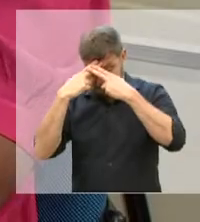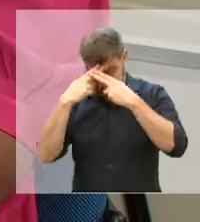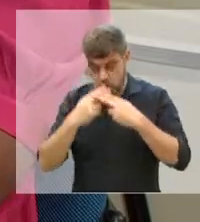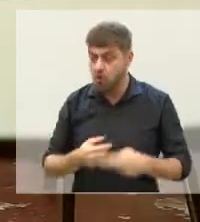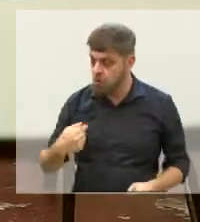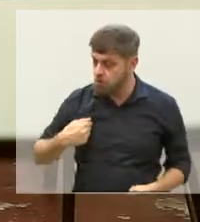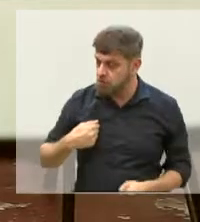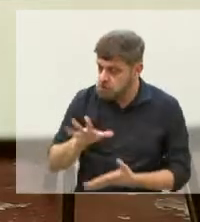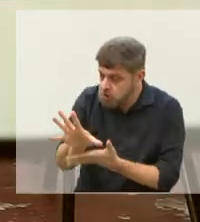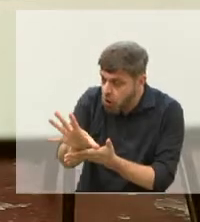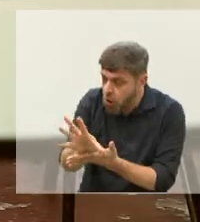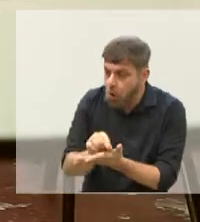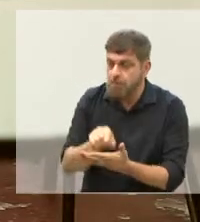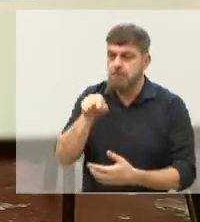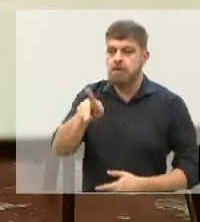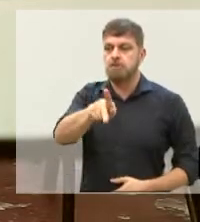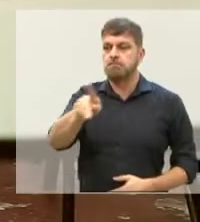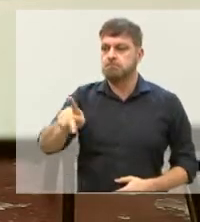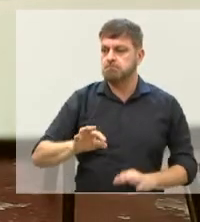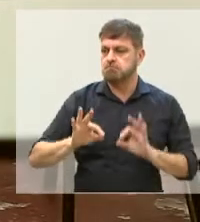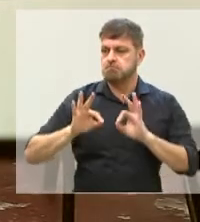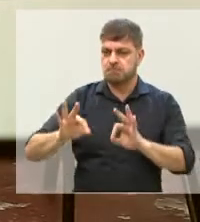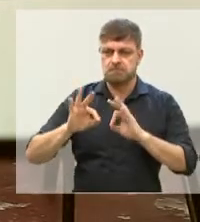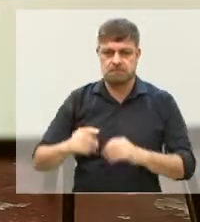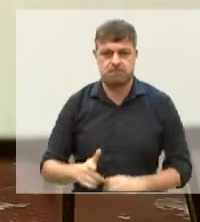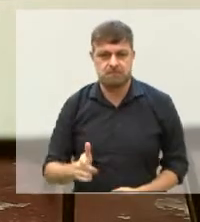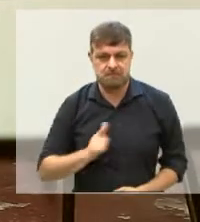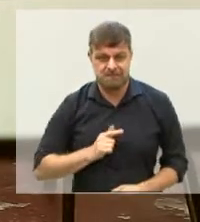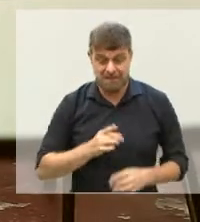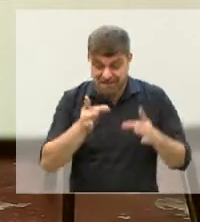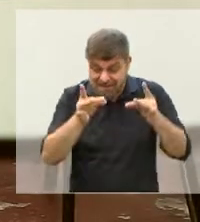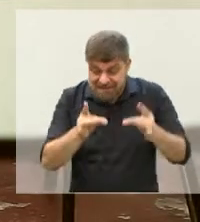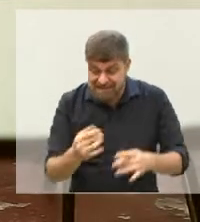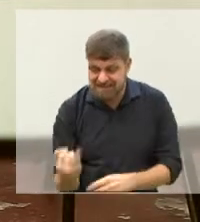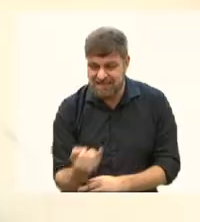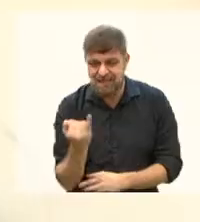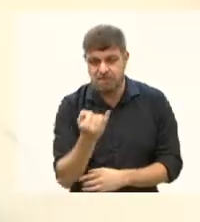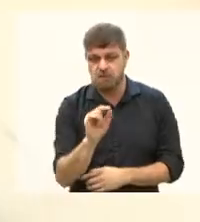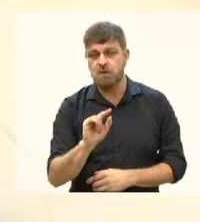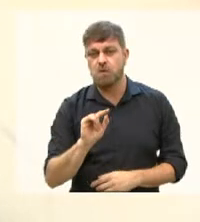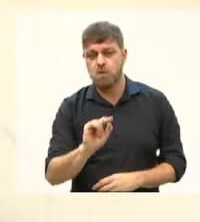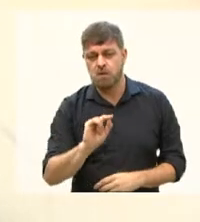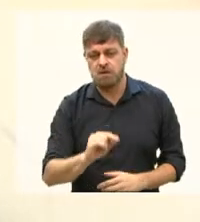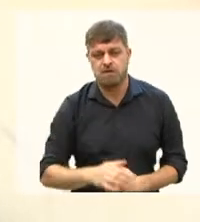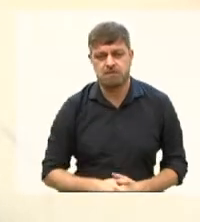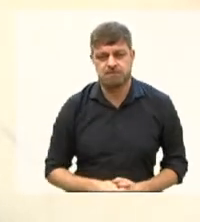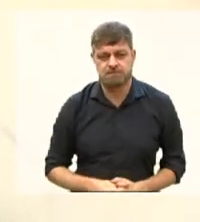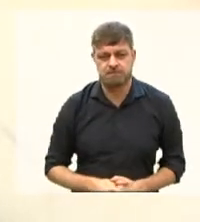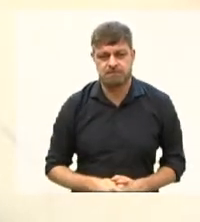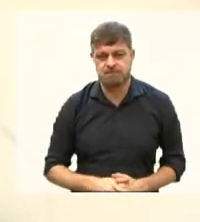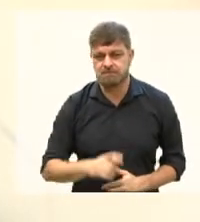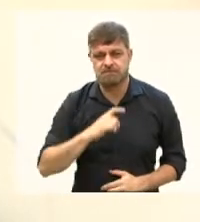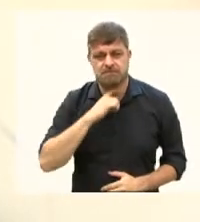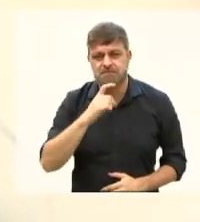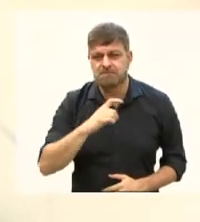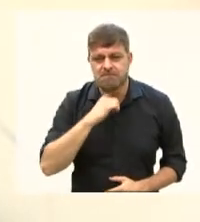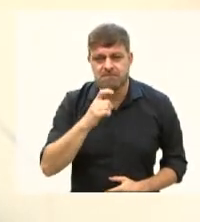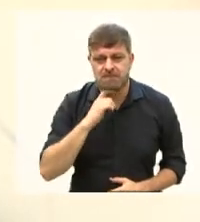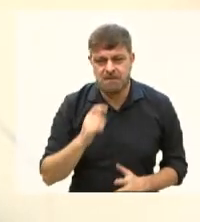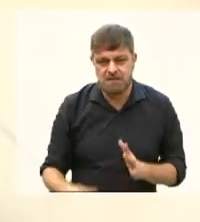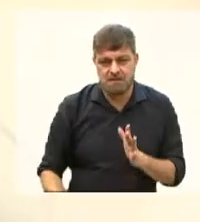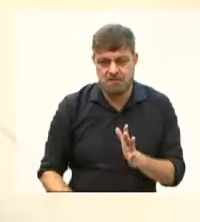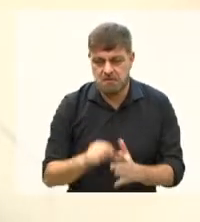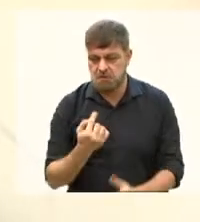pra gente, né, professor? Né? Tem um detalhe extremamente importante que é o seguinte: ninguém faz primeiro